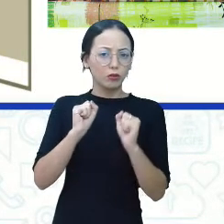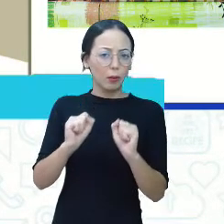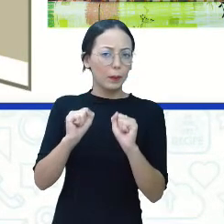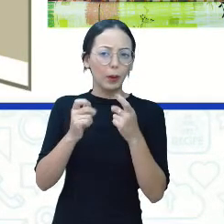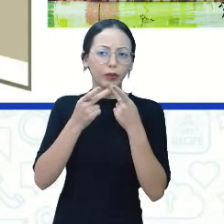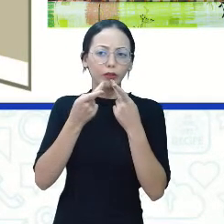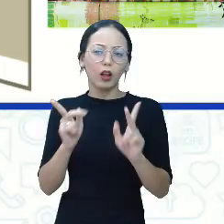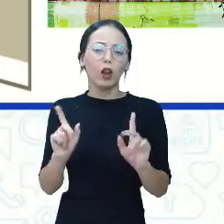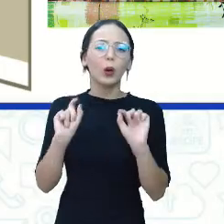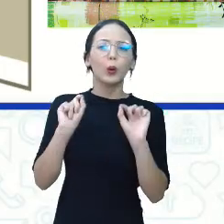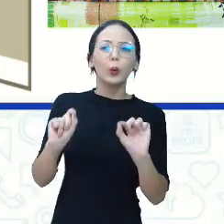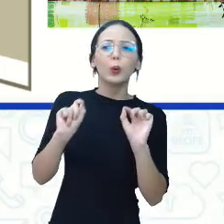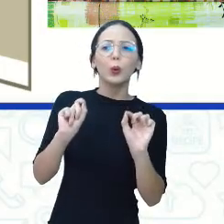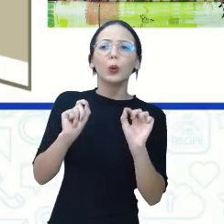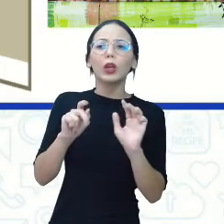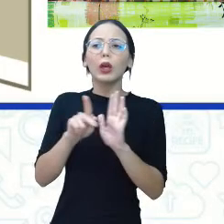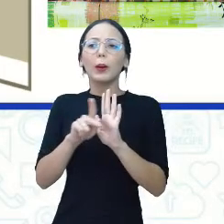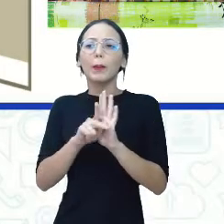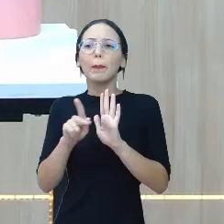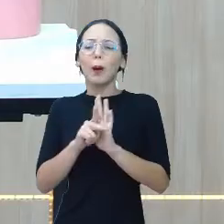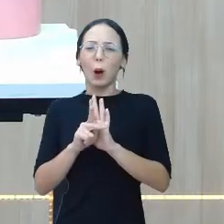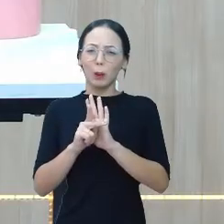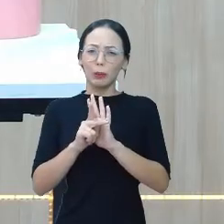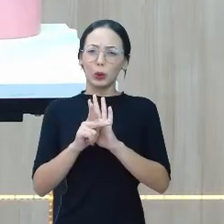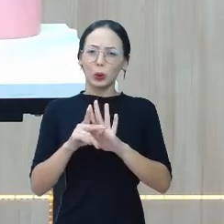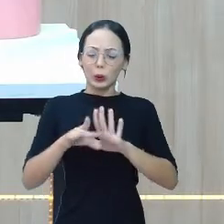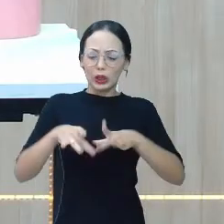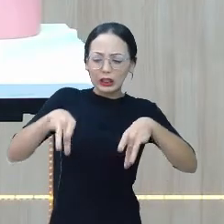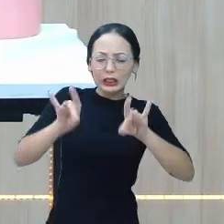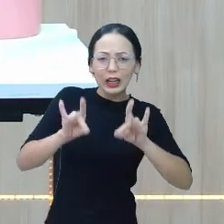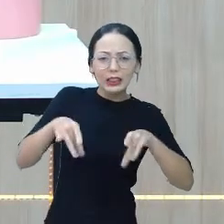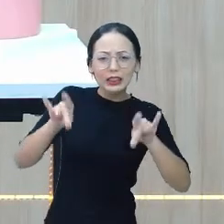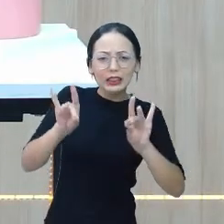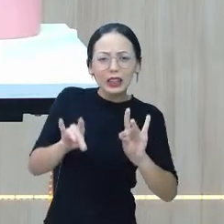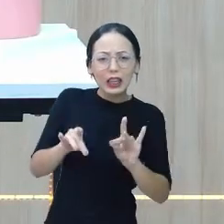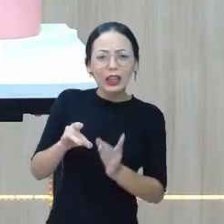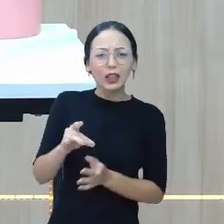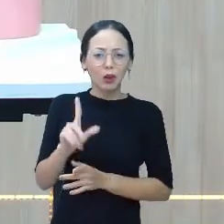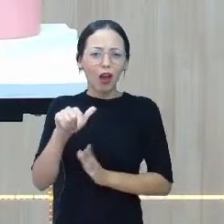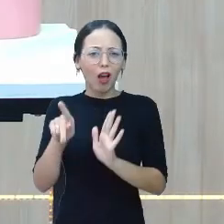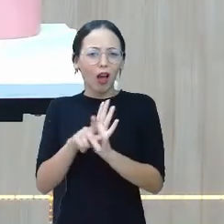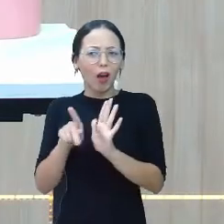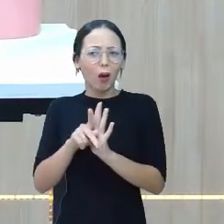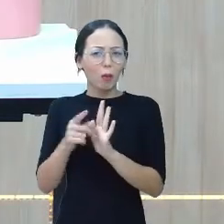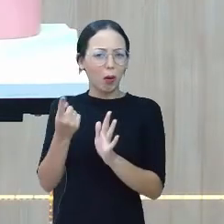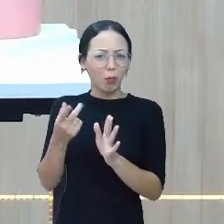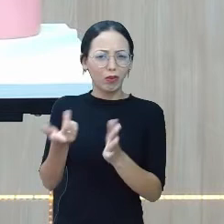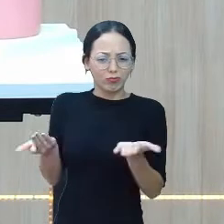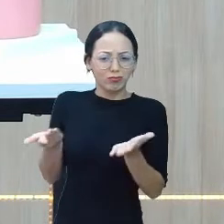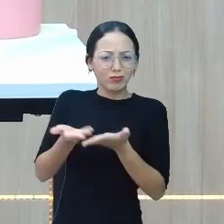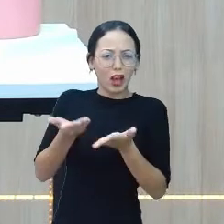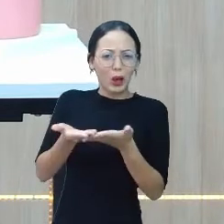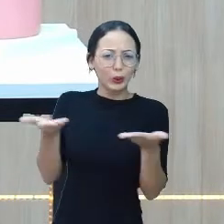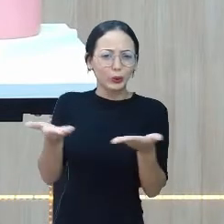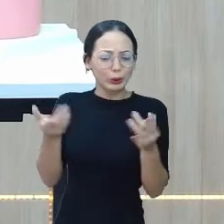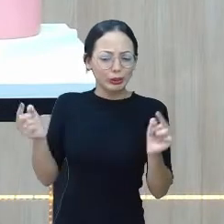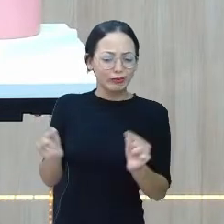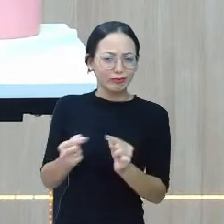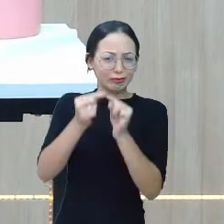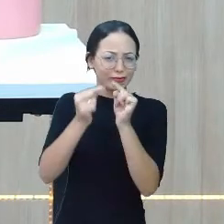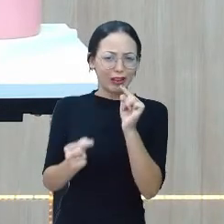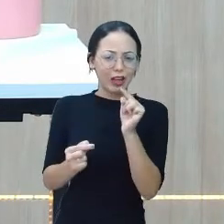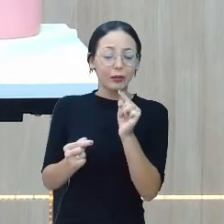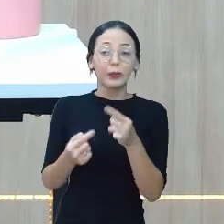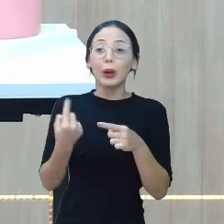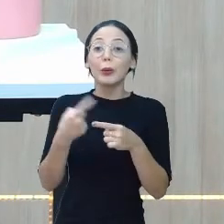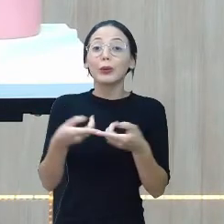O que é que esses tecidos, não é? O popular pano, está fazendo aí na aula de hoje, professora? É porque nós